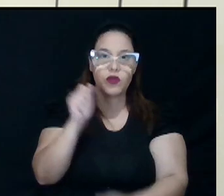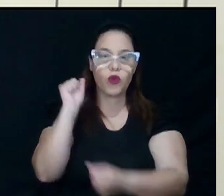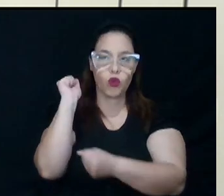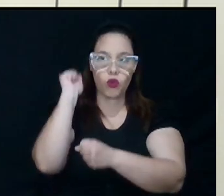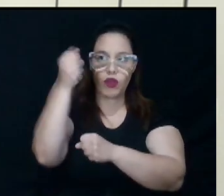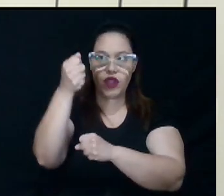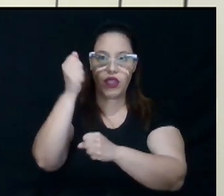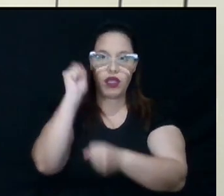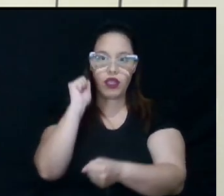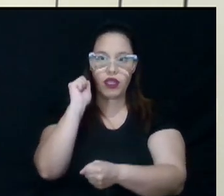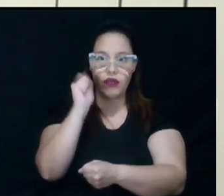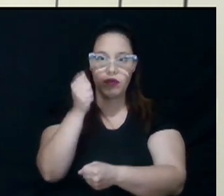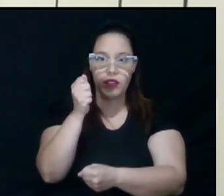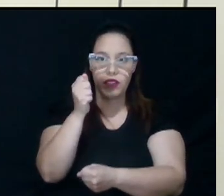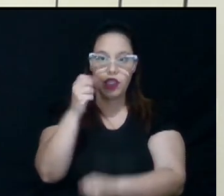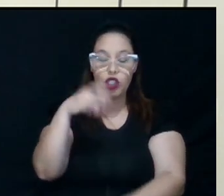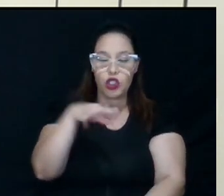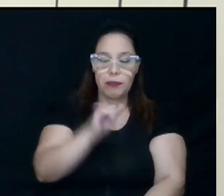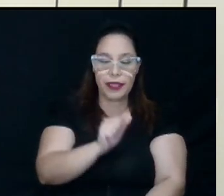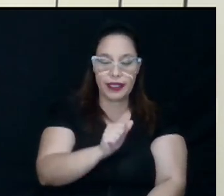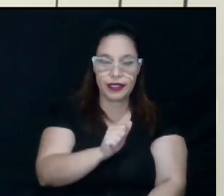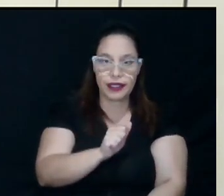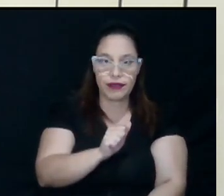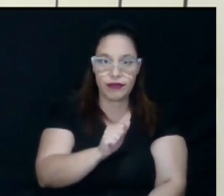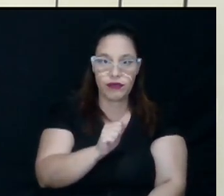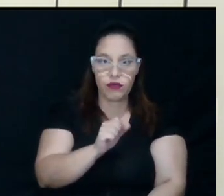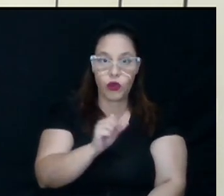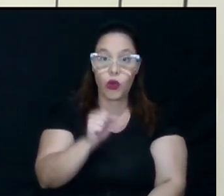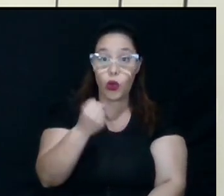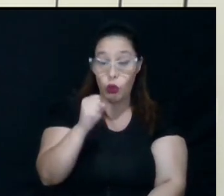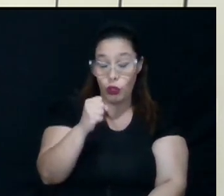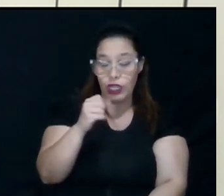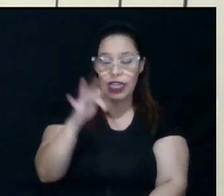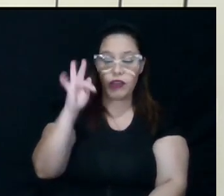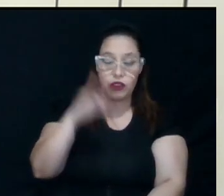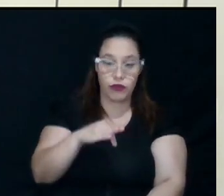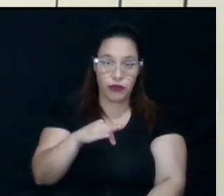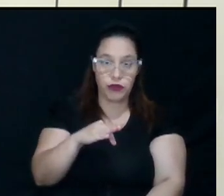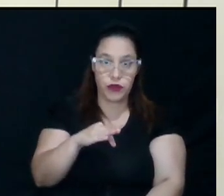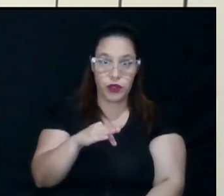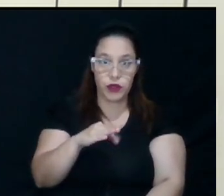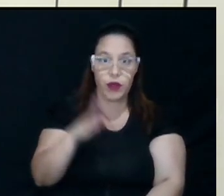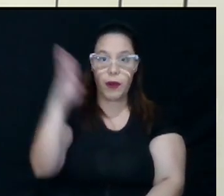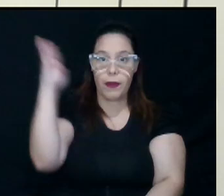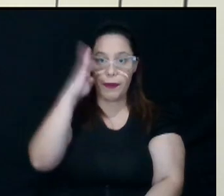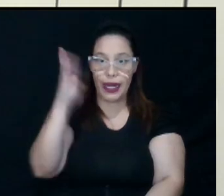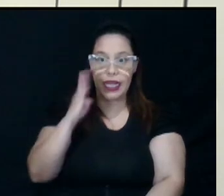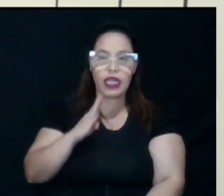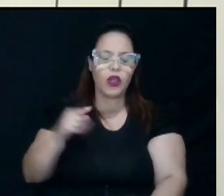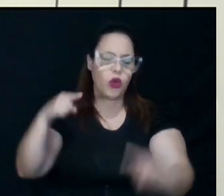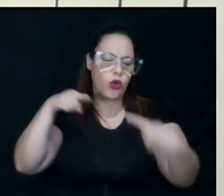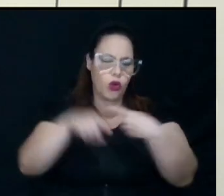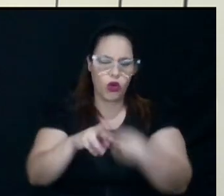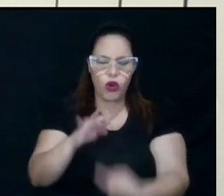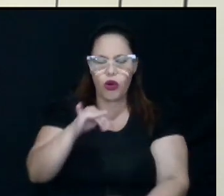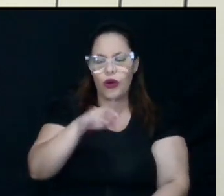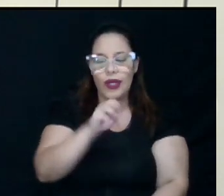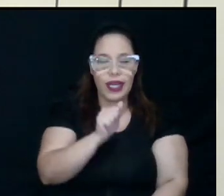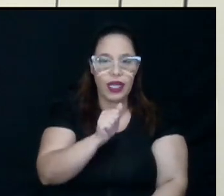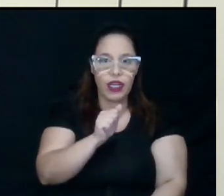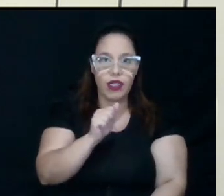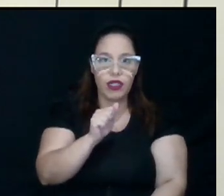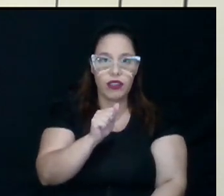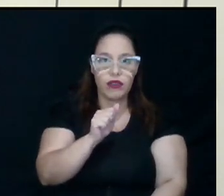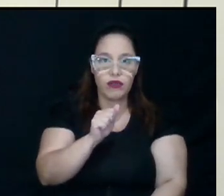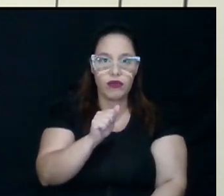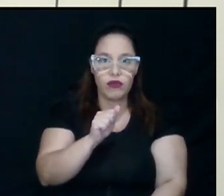por equipes, já é oitavas de final, Brasil contra a Coreia do Sul. Lembrando que tênis de mesa o Brasil venceu Portugal hoje